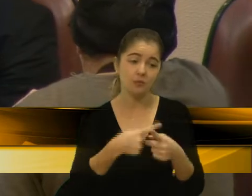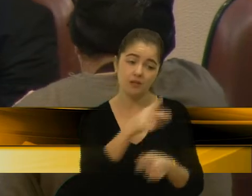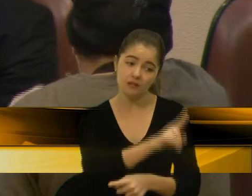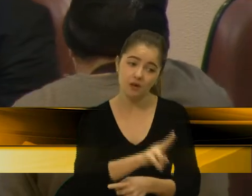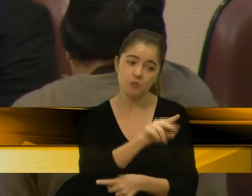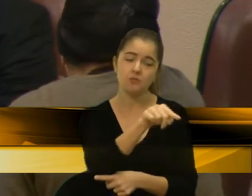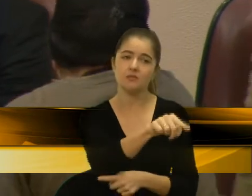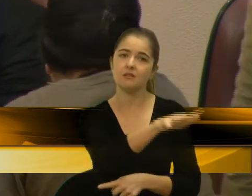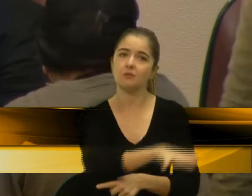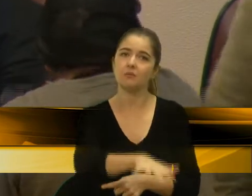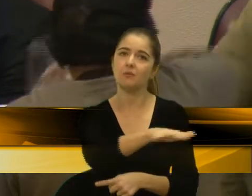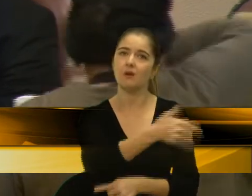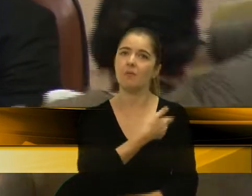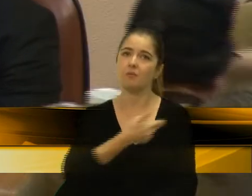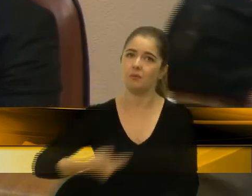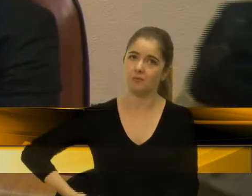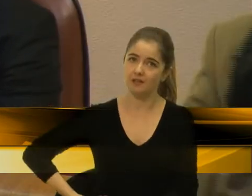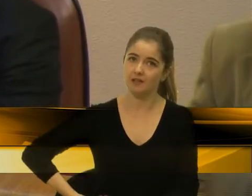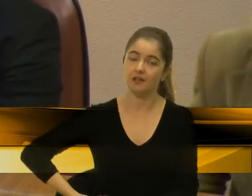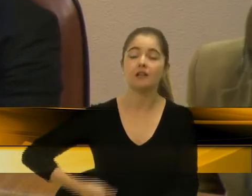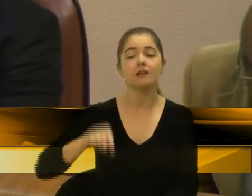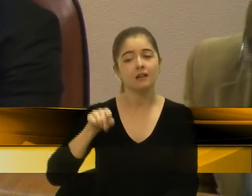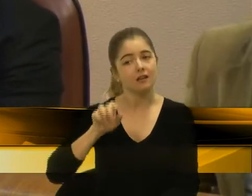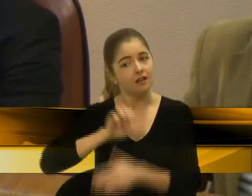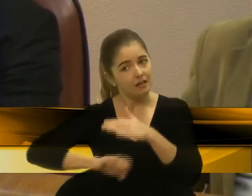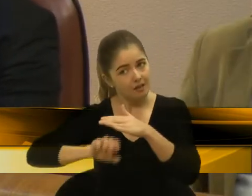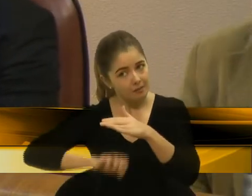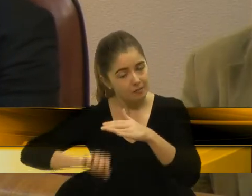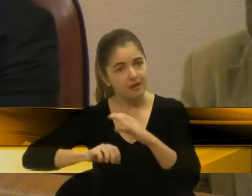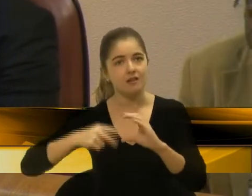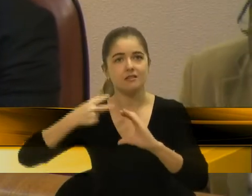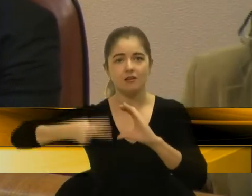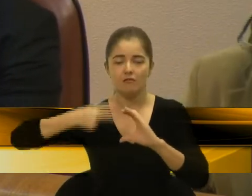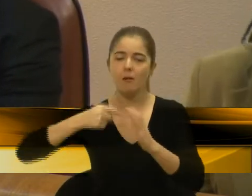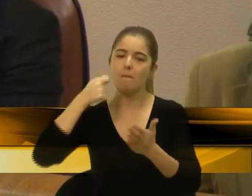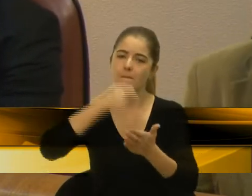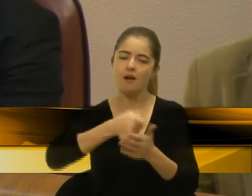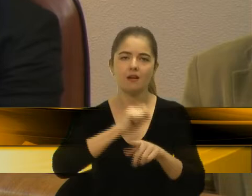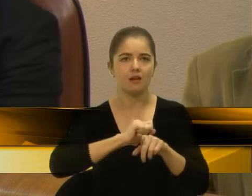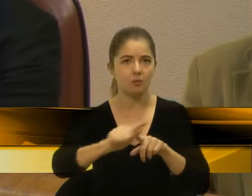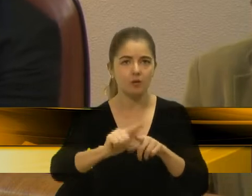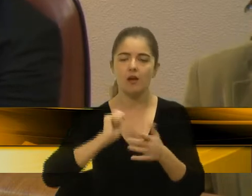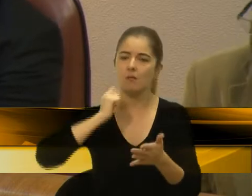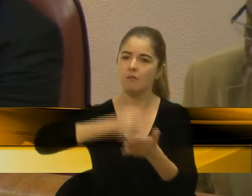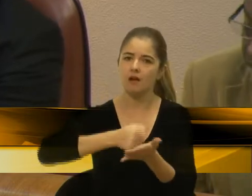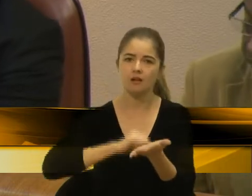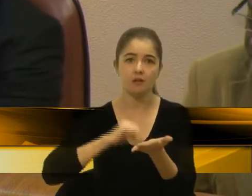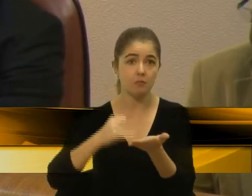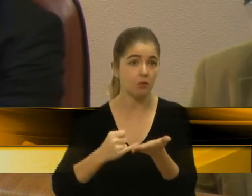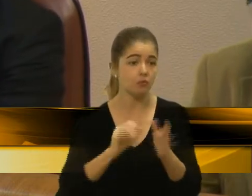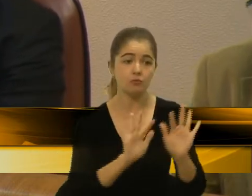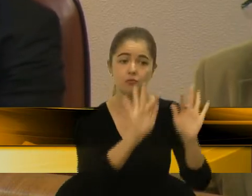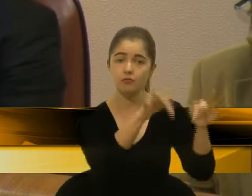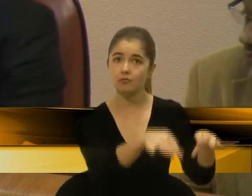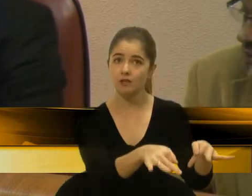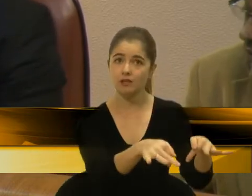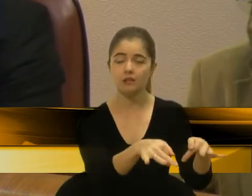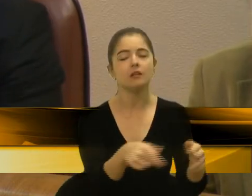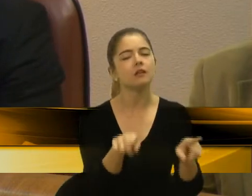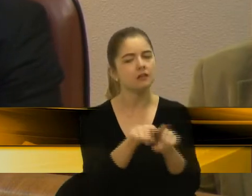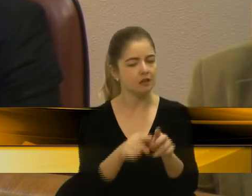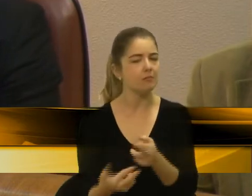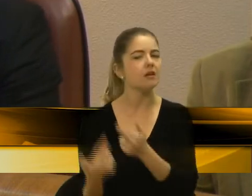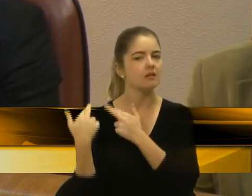que o empresário também pague os seus impostos, pague o aluguel do prédio e que saia imediatamente dali. Essa também é uma responsabilidade